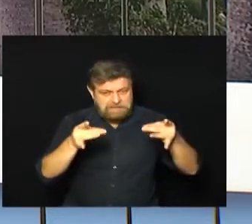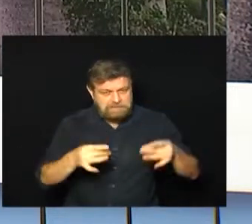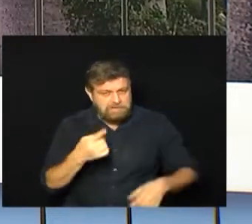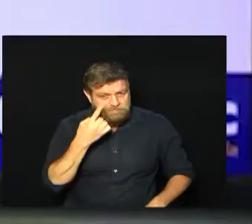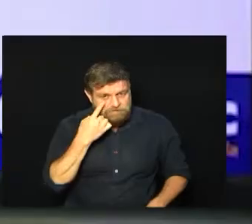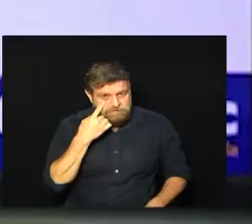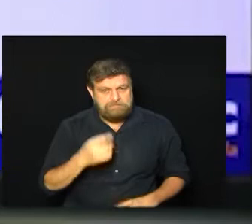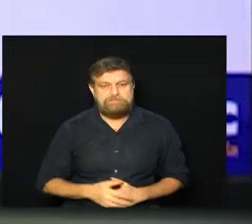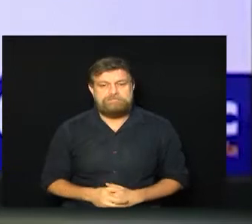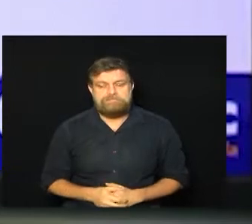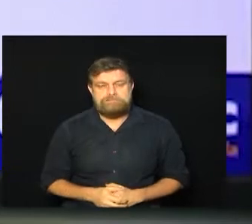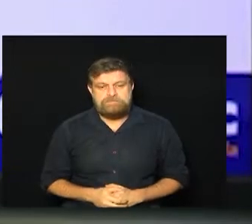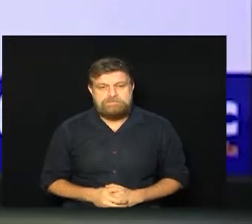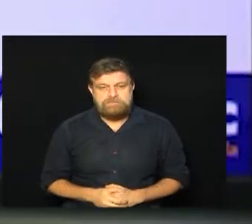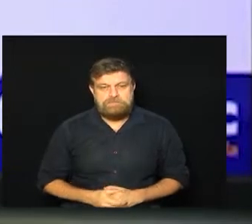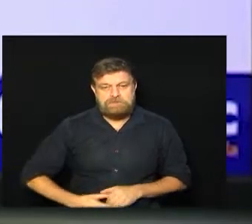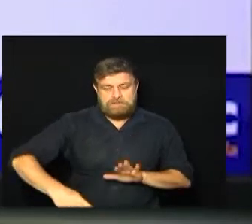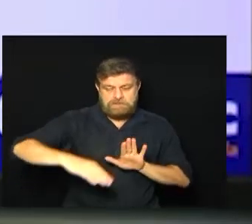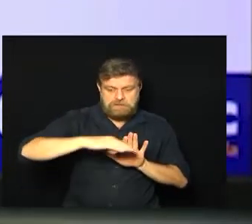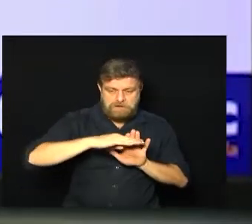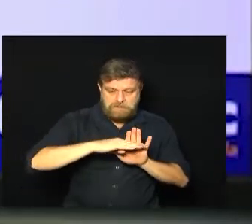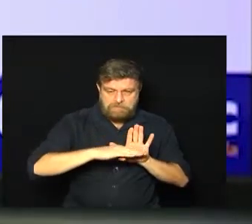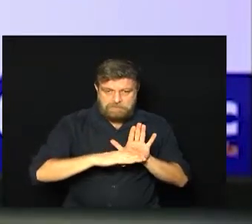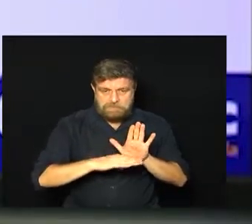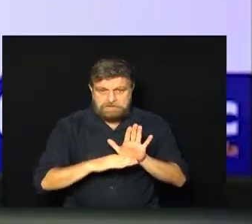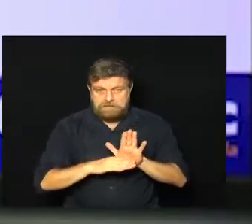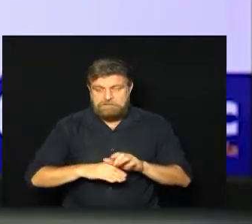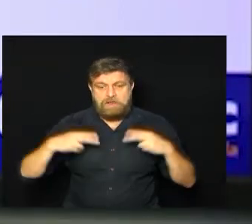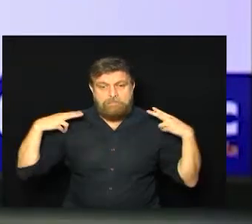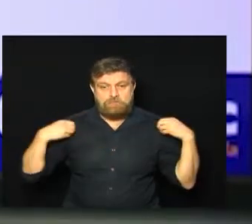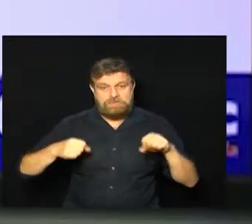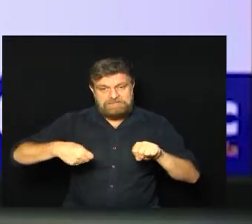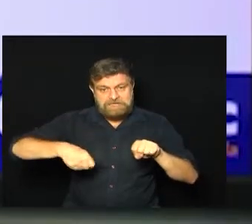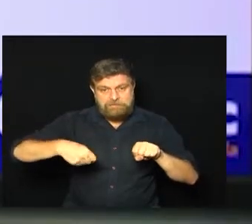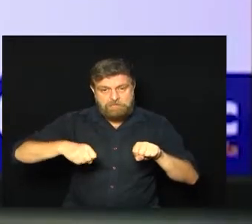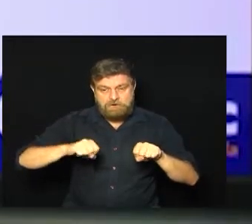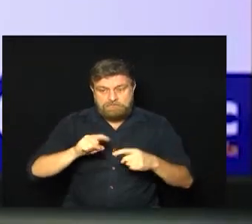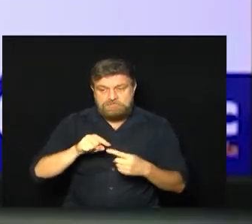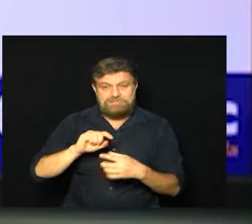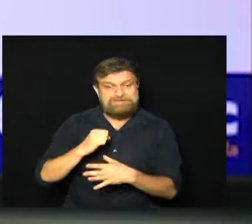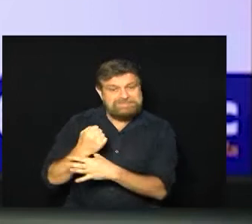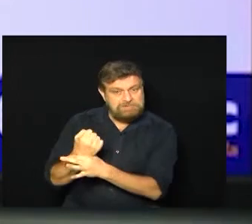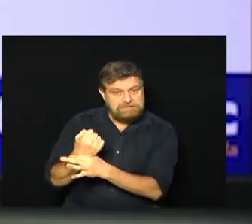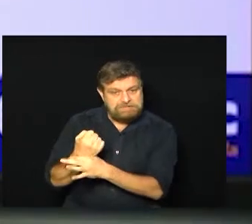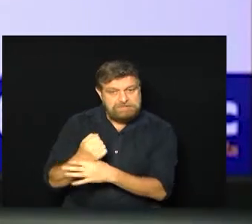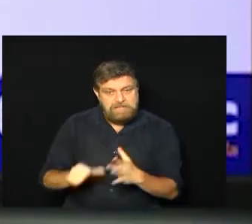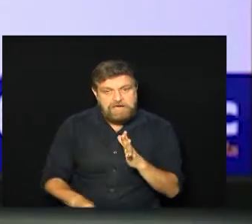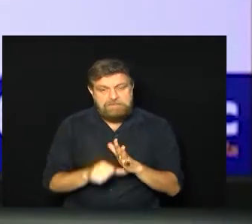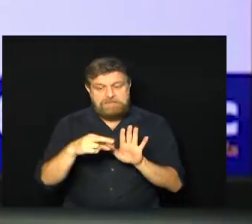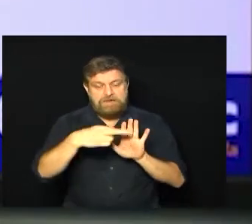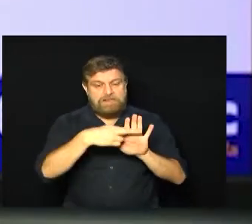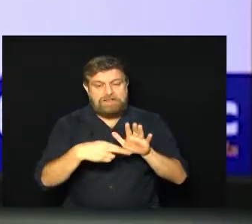ver. Programa de segurança para motos e motoristas. Primeiro, é a regulamentação do